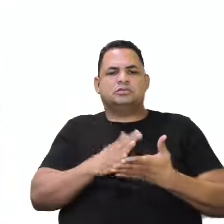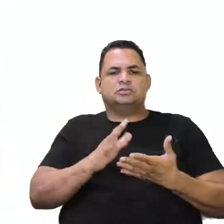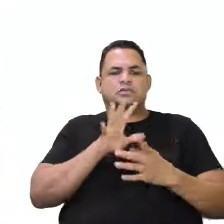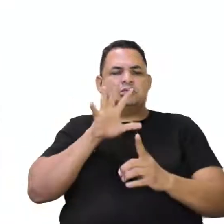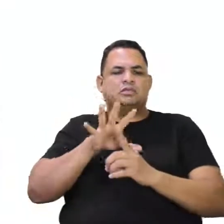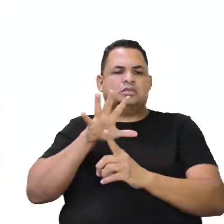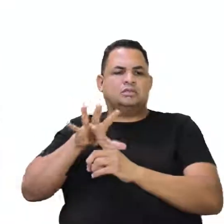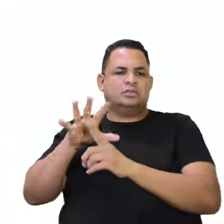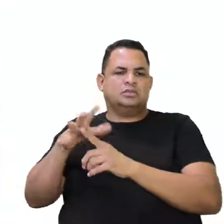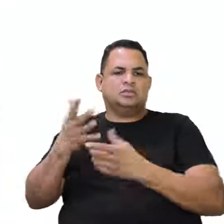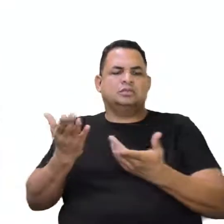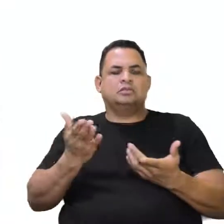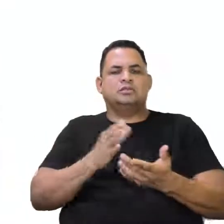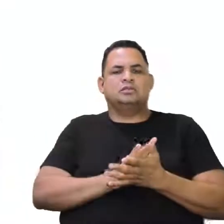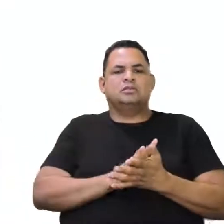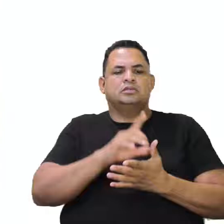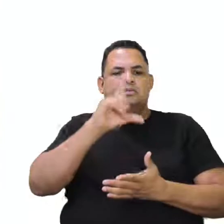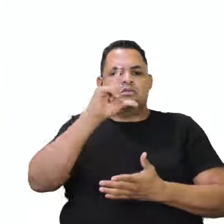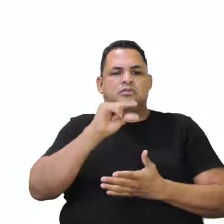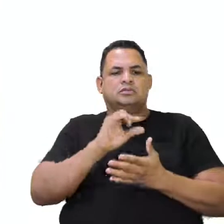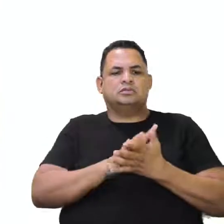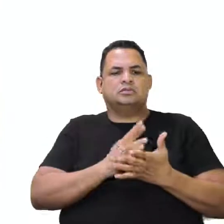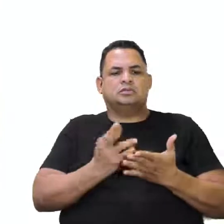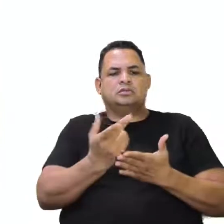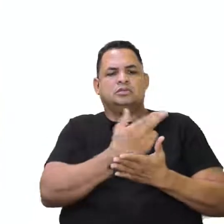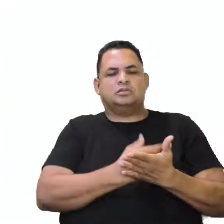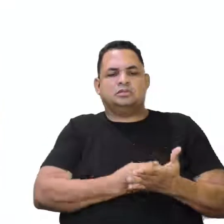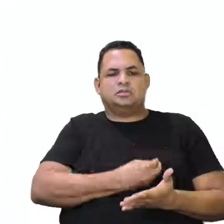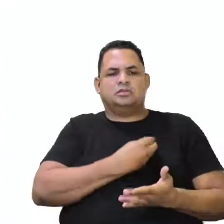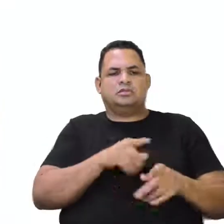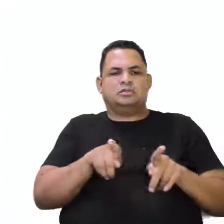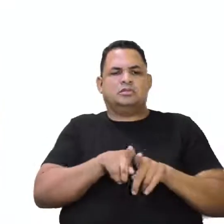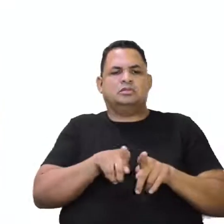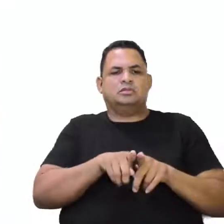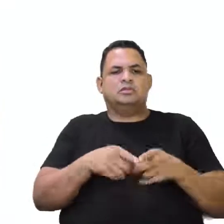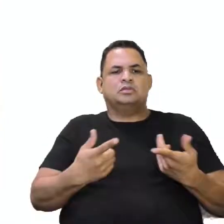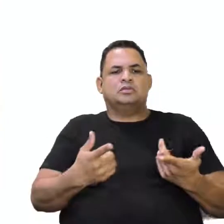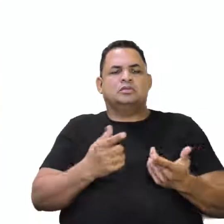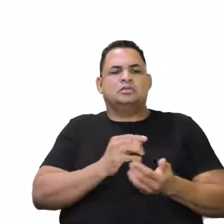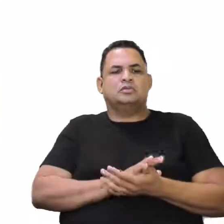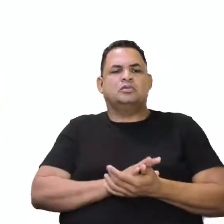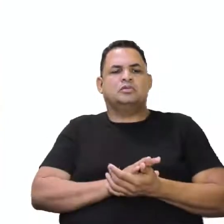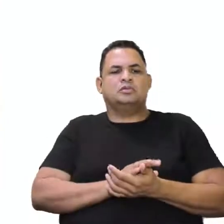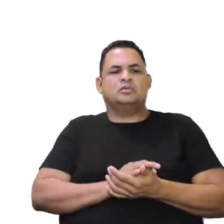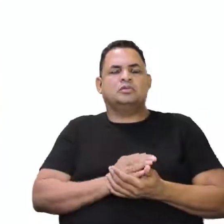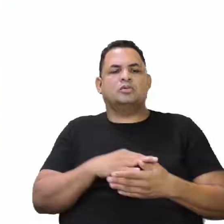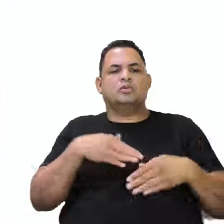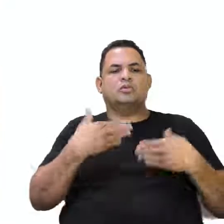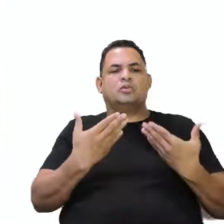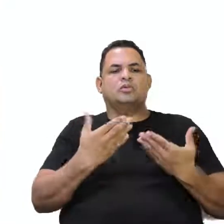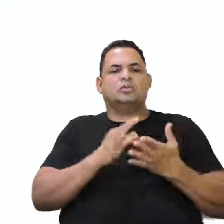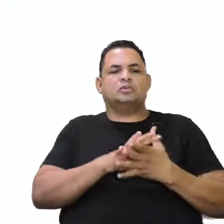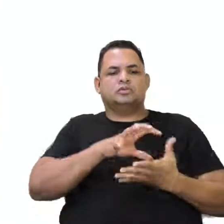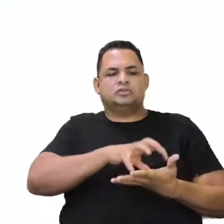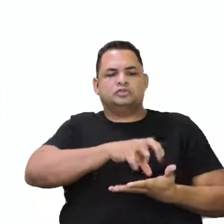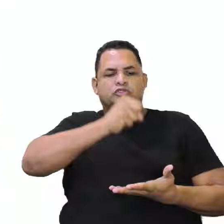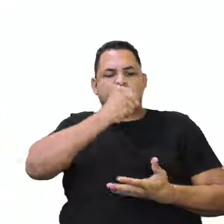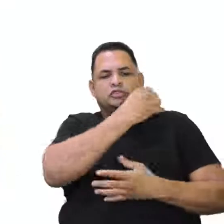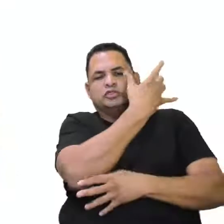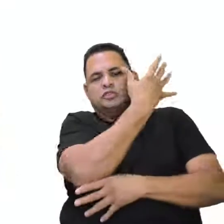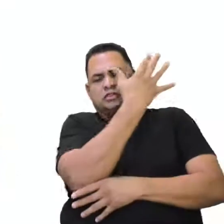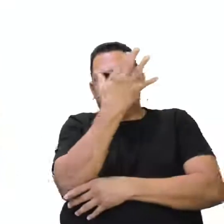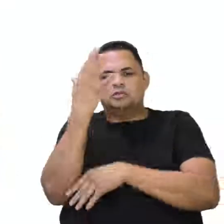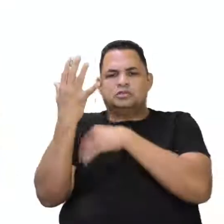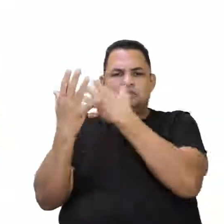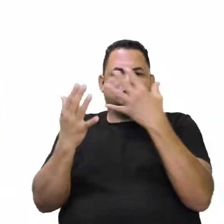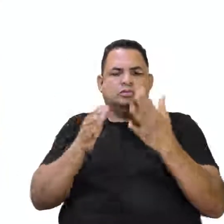certeza influenciar na redução ou perda dessa biodiversidade. E também você vai ter, quando você retira toda a vegetação